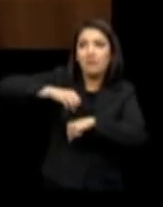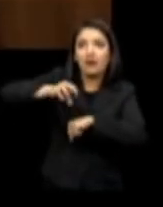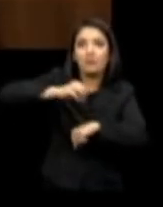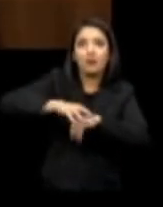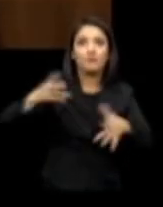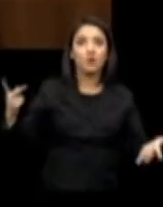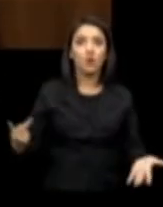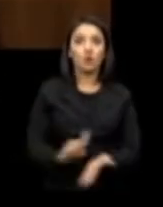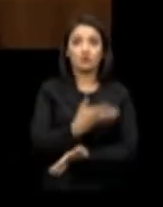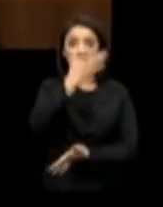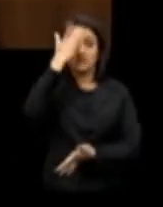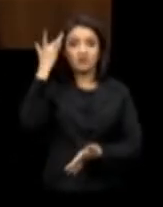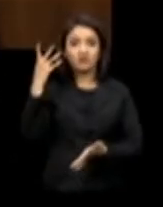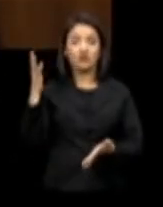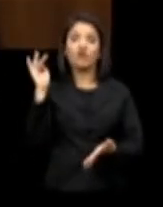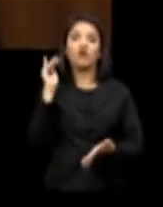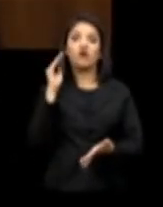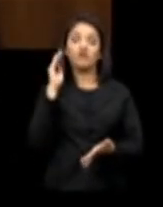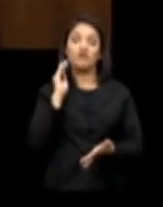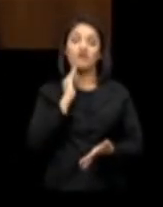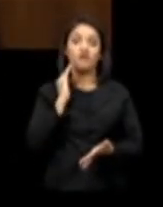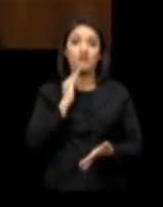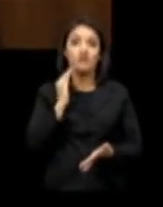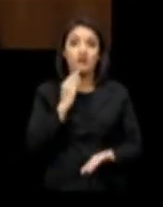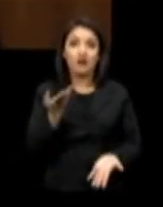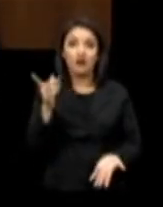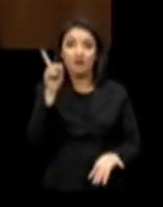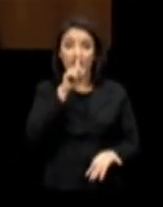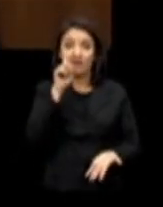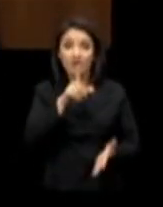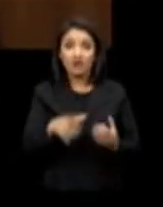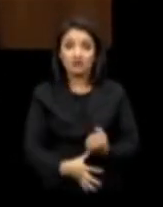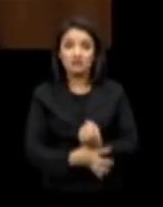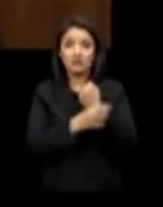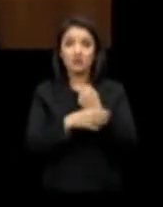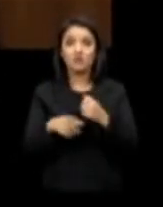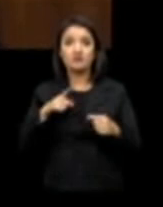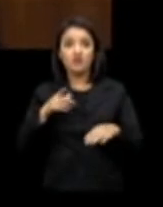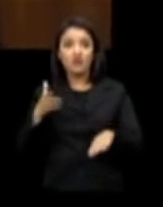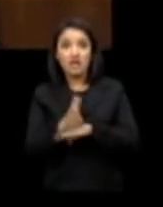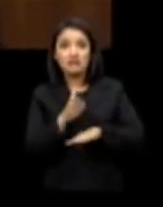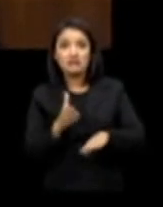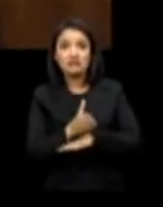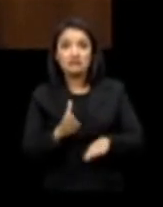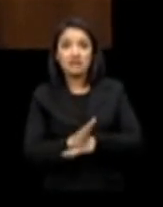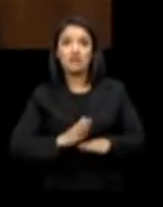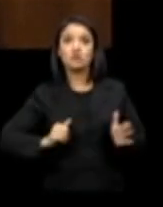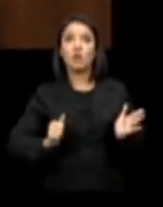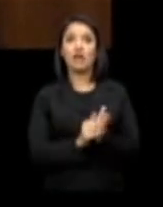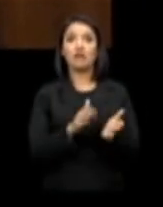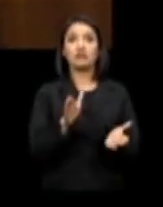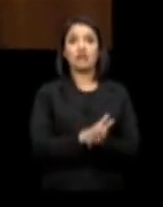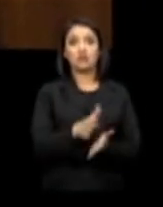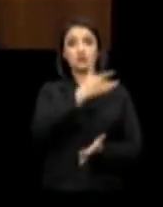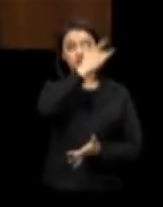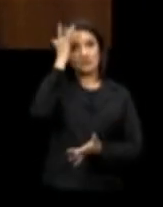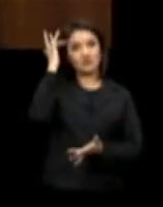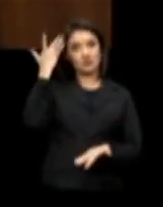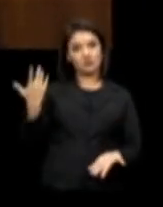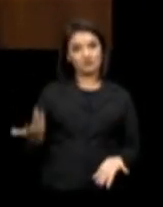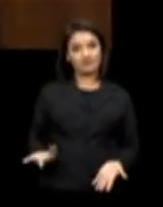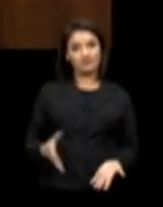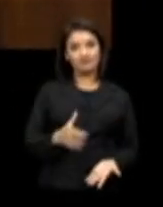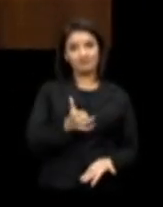dados pessoais de participantes e ainda editar e cadastrar beneficiários, tudo do próprio cadastrado. Por